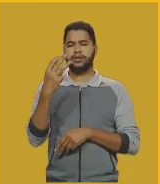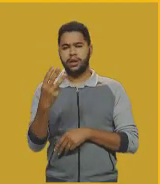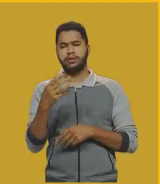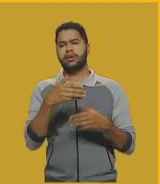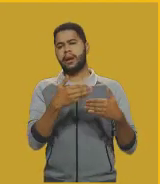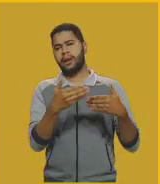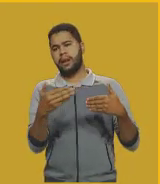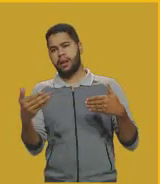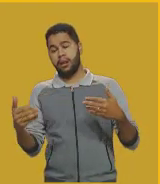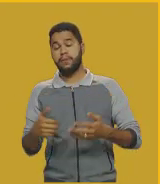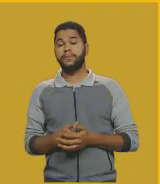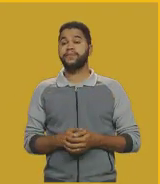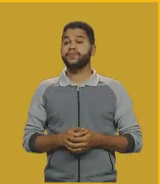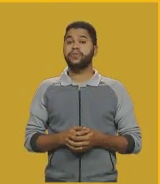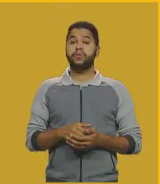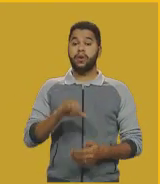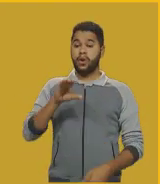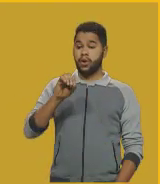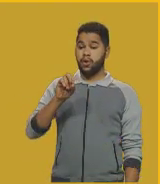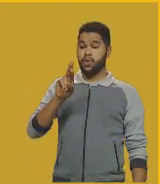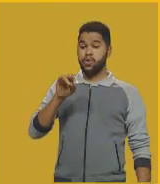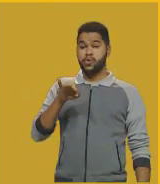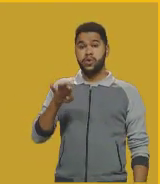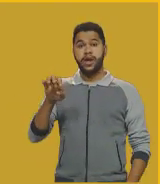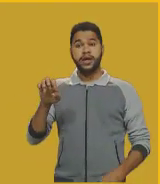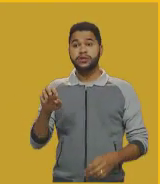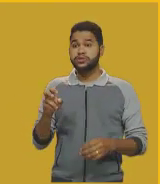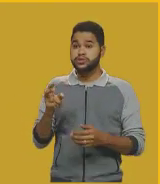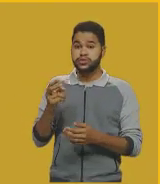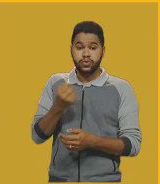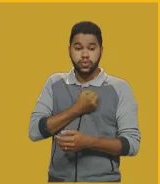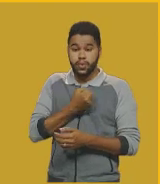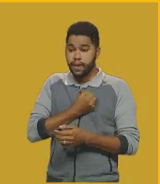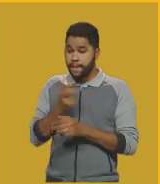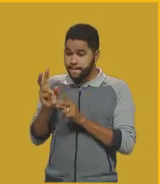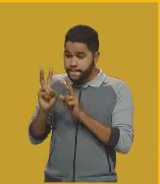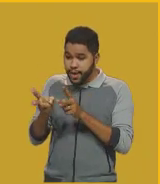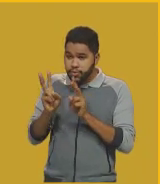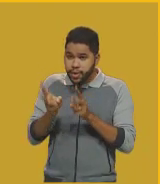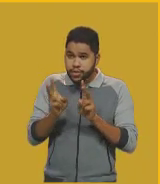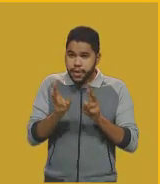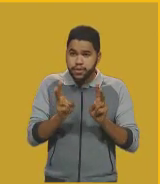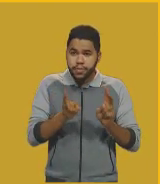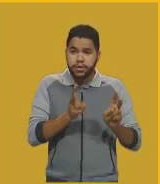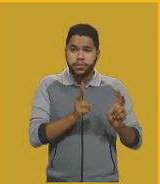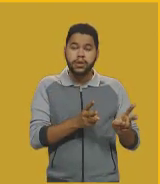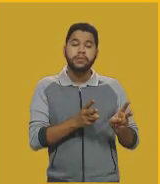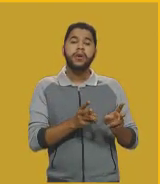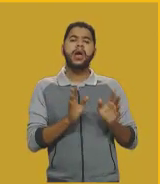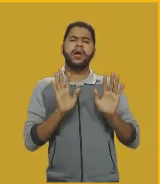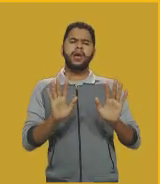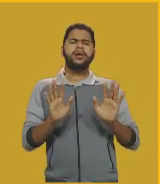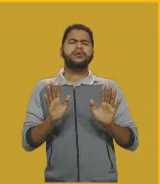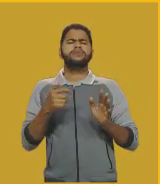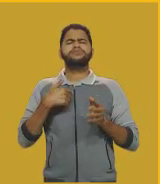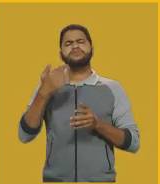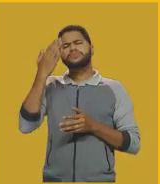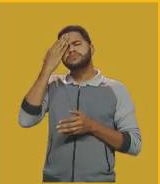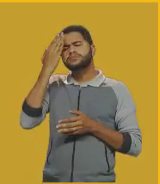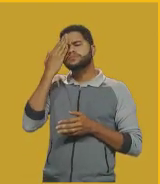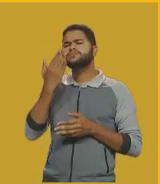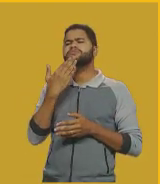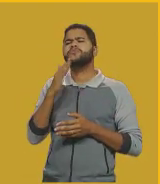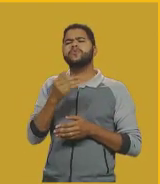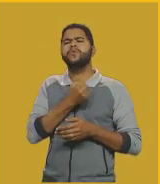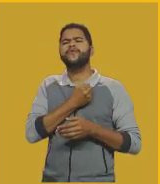corrente elétrica tem o mesmo valor em todos os pontos do circuito. Agora, se eu quiser saber qual que é o